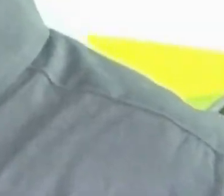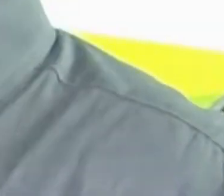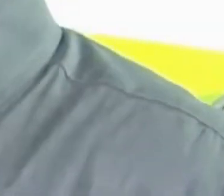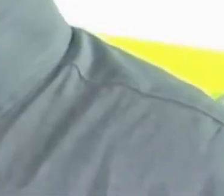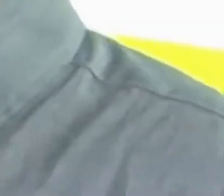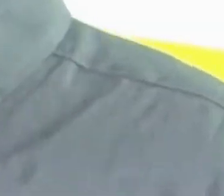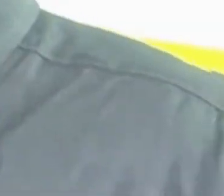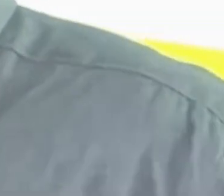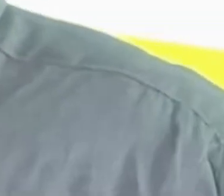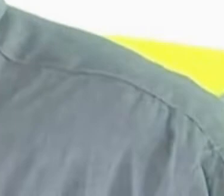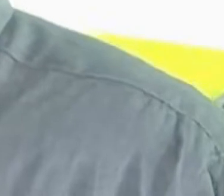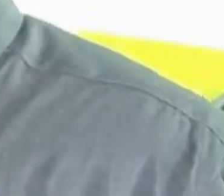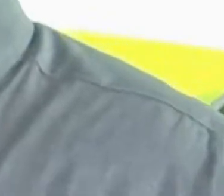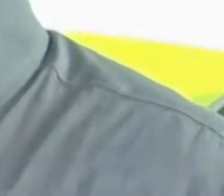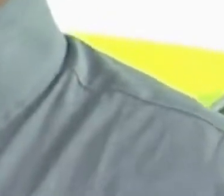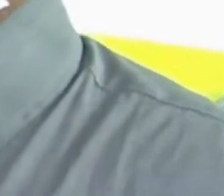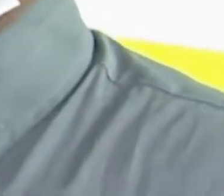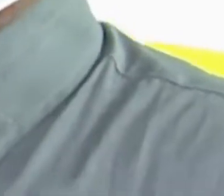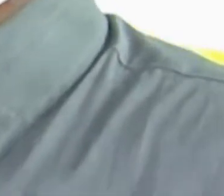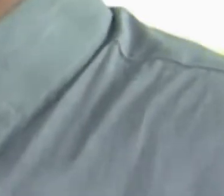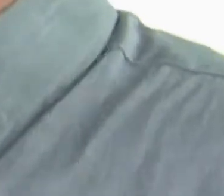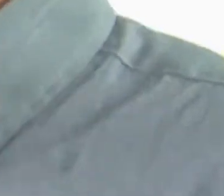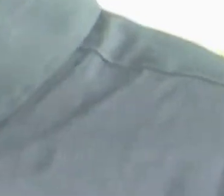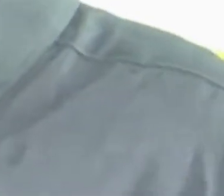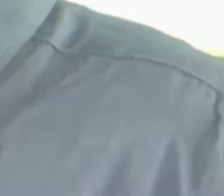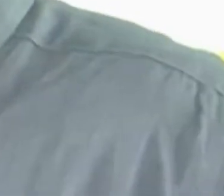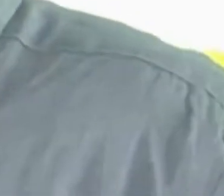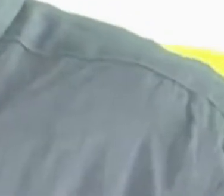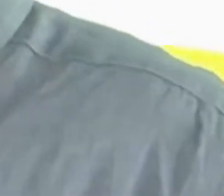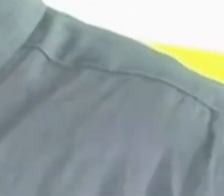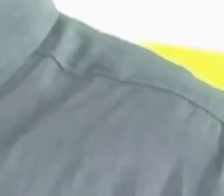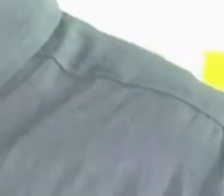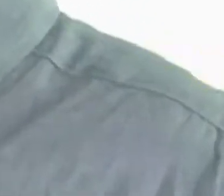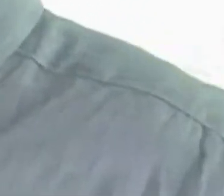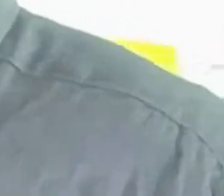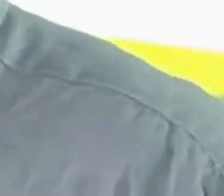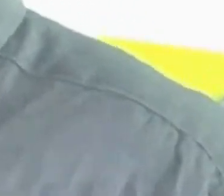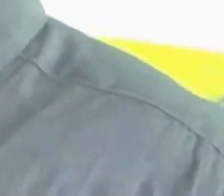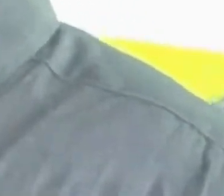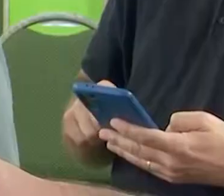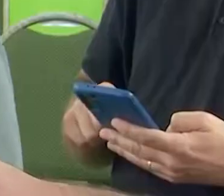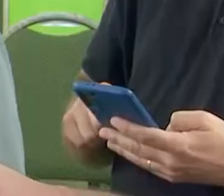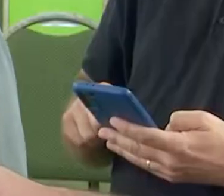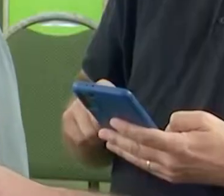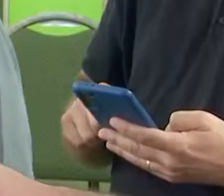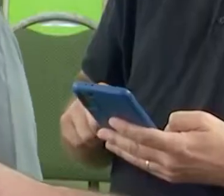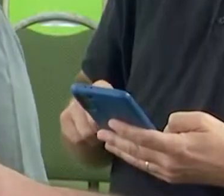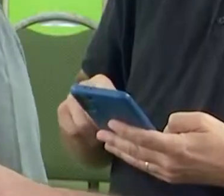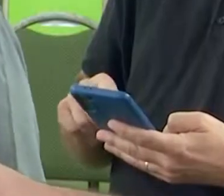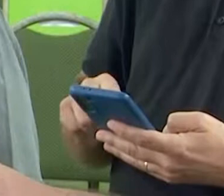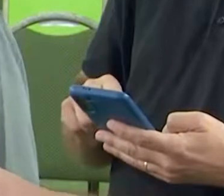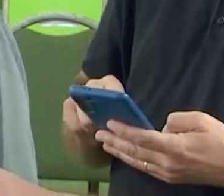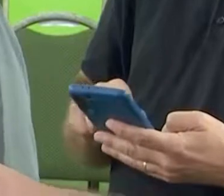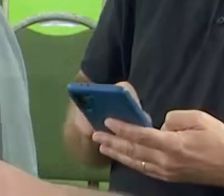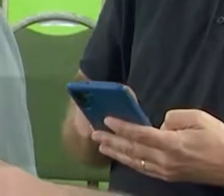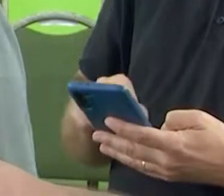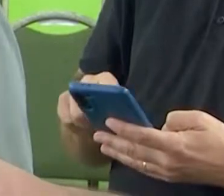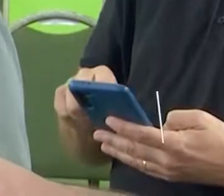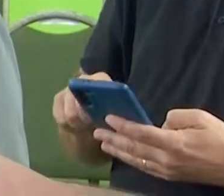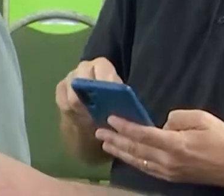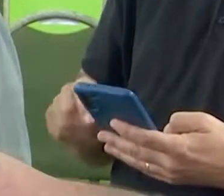estavam de forma irregular por diferentes motivos. E a lei atende a uma promessa antiga. São lugares em